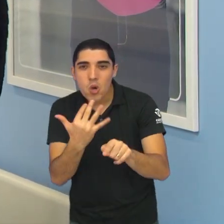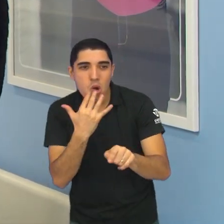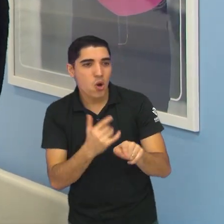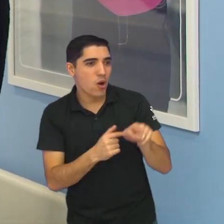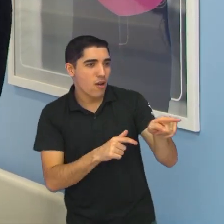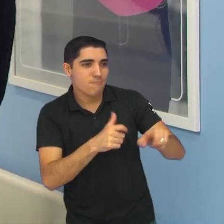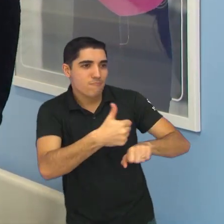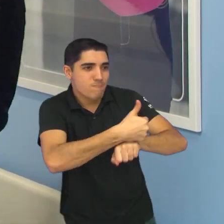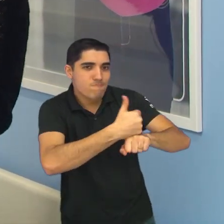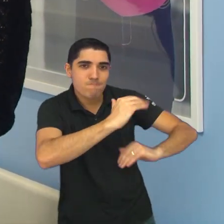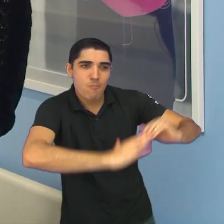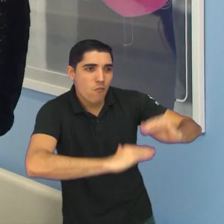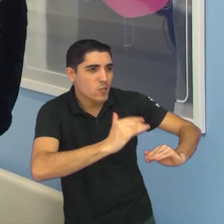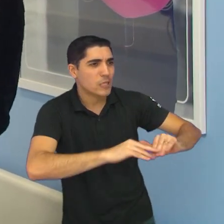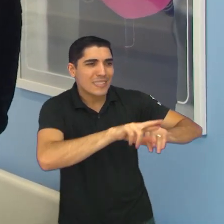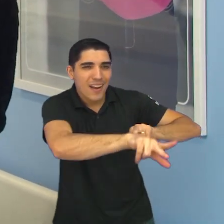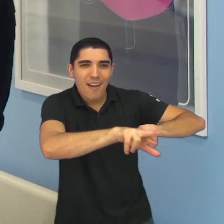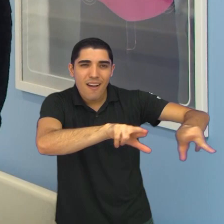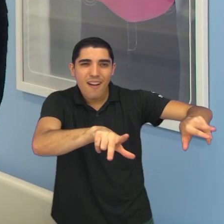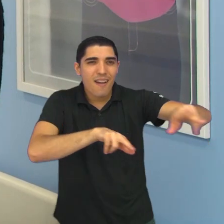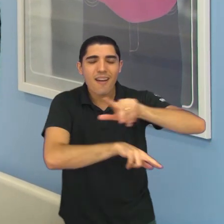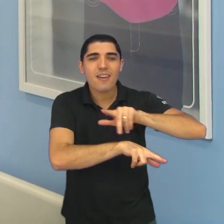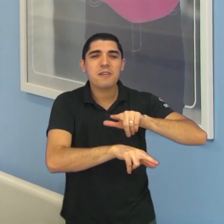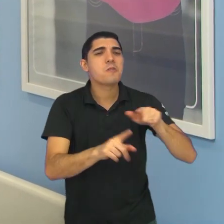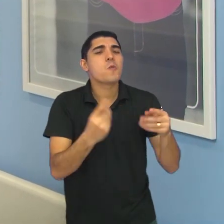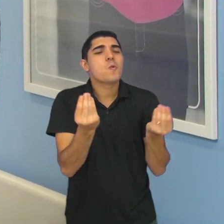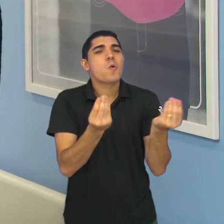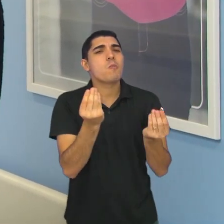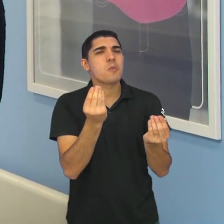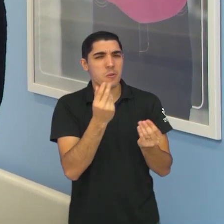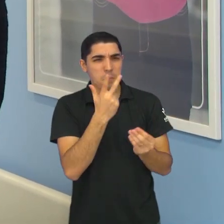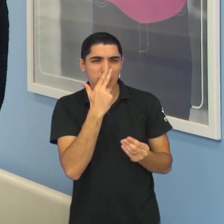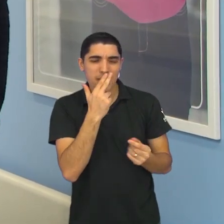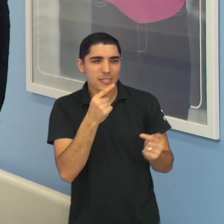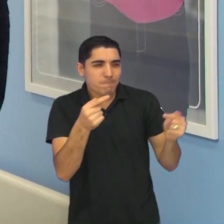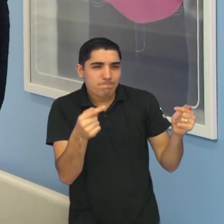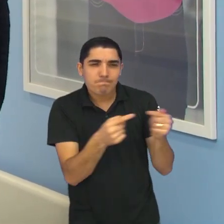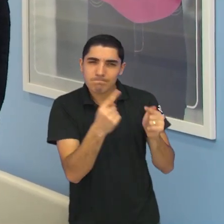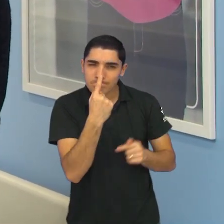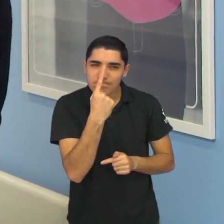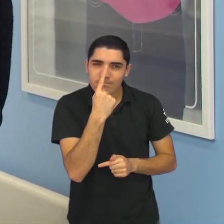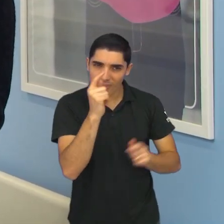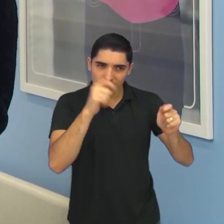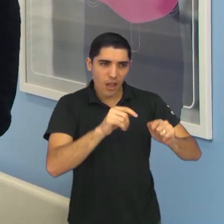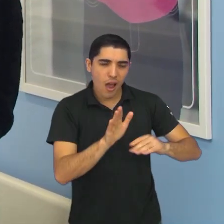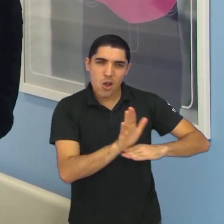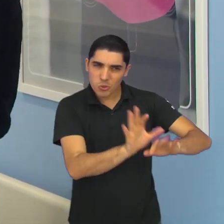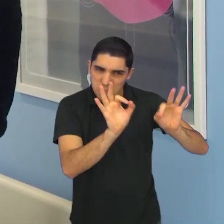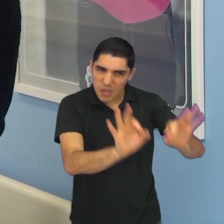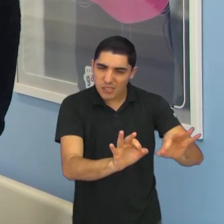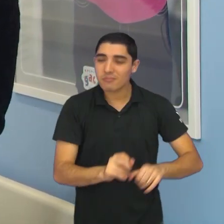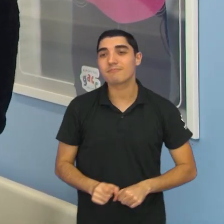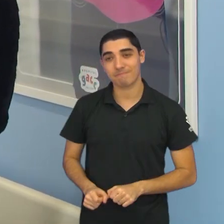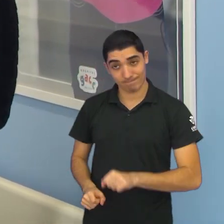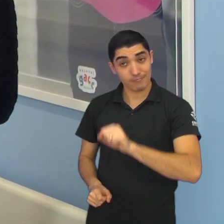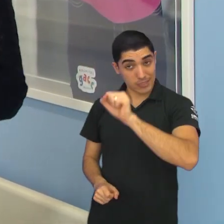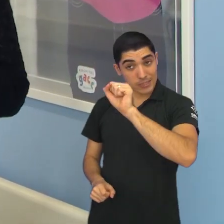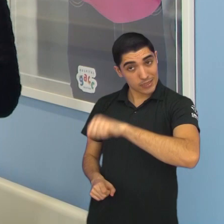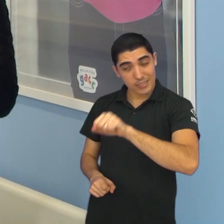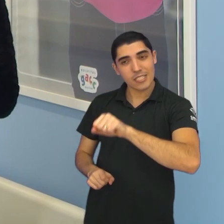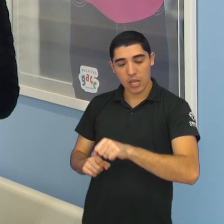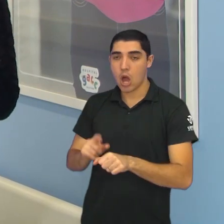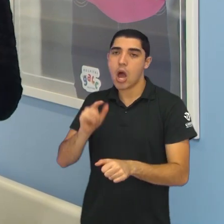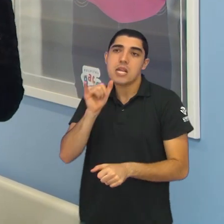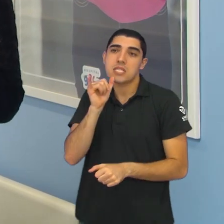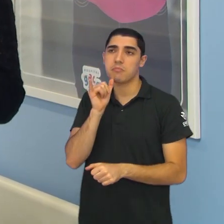cor, em cada profissional. O que isso realmente faz a diferença, Rose? Sem dúvida, né?